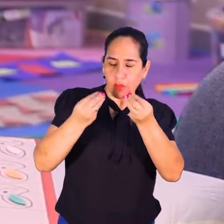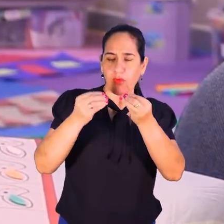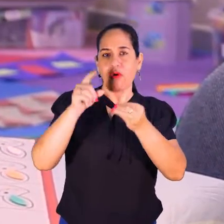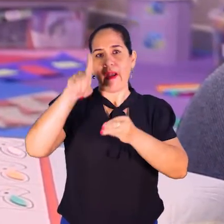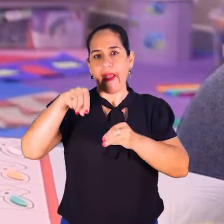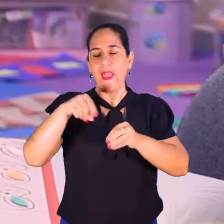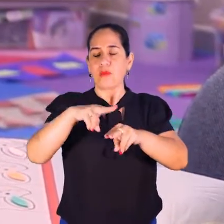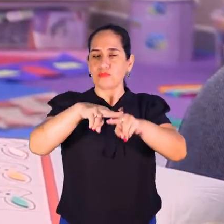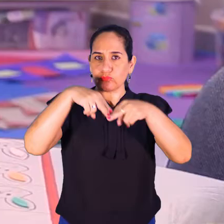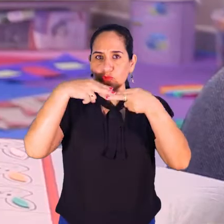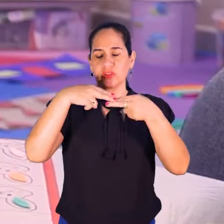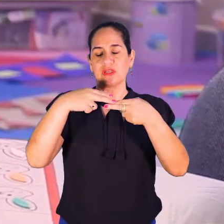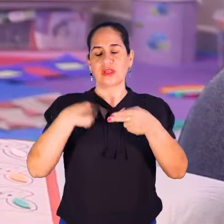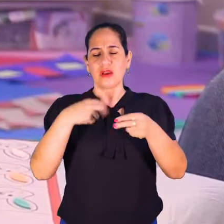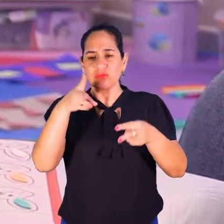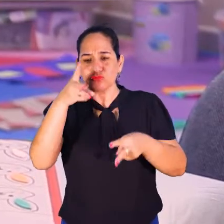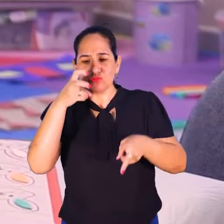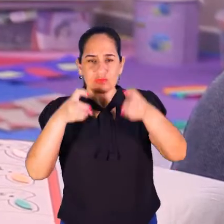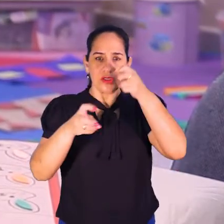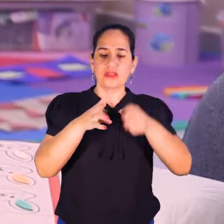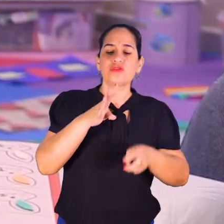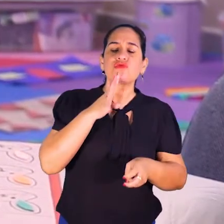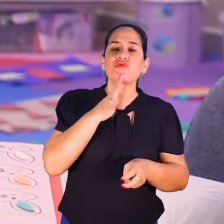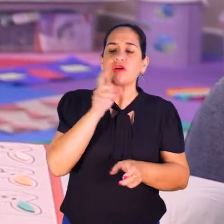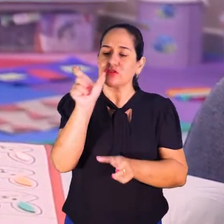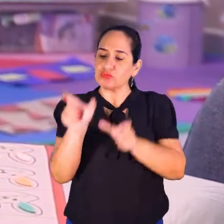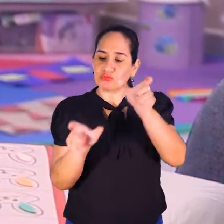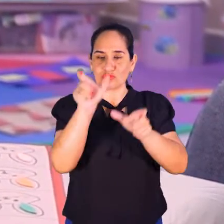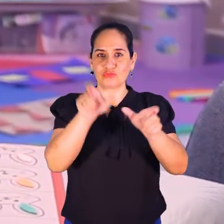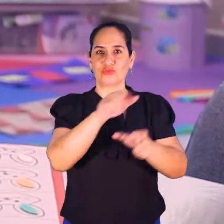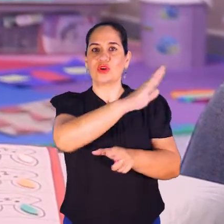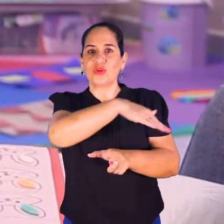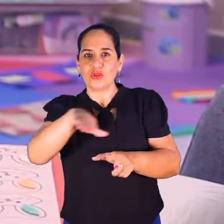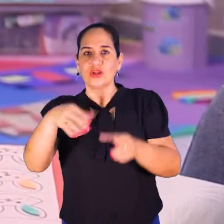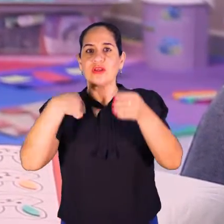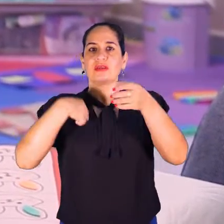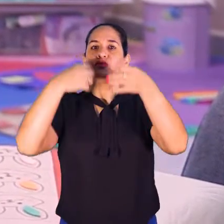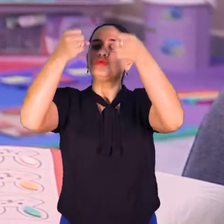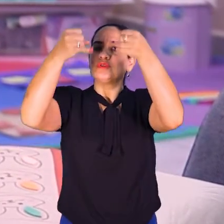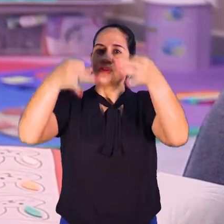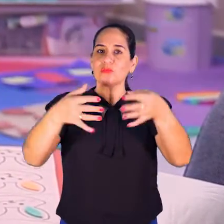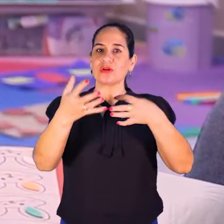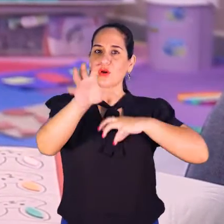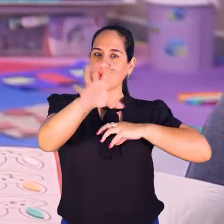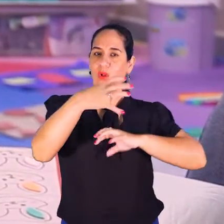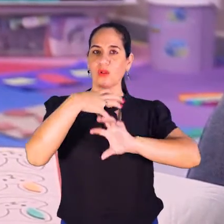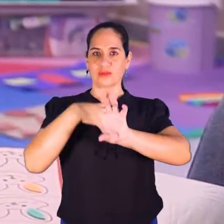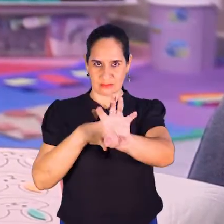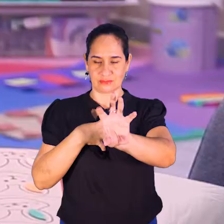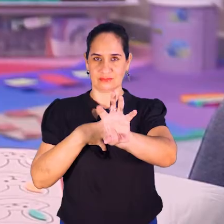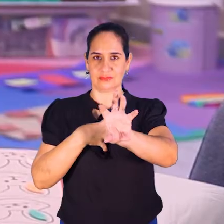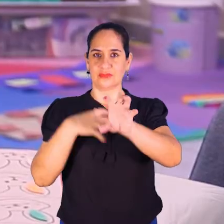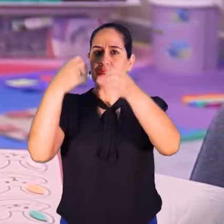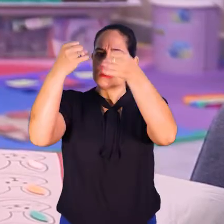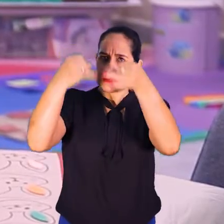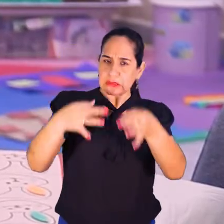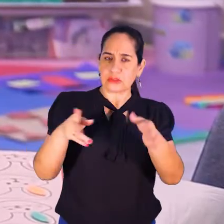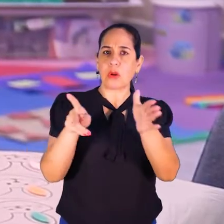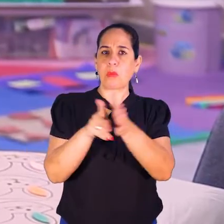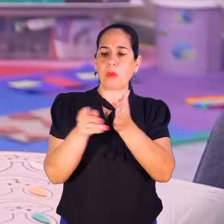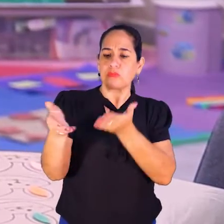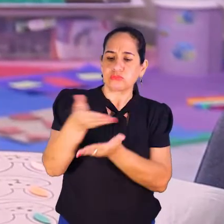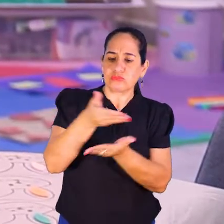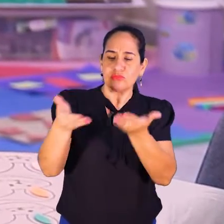dentro desta sala? Através do que eu vou conhecer nos meus alunos, né? Eu falo da empatia, eu falo